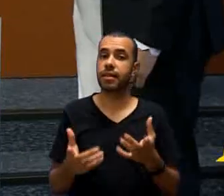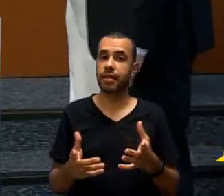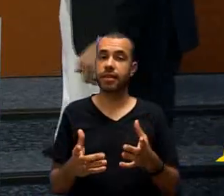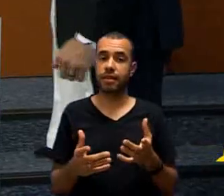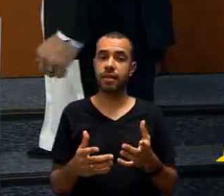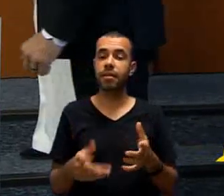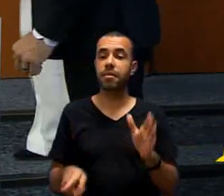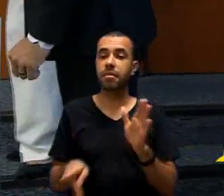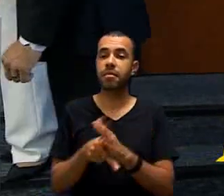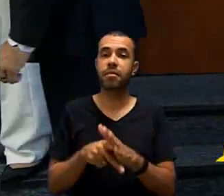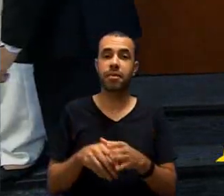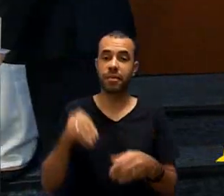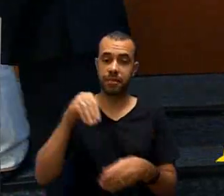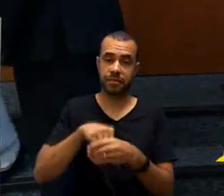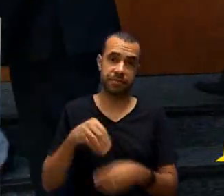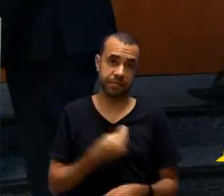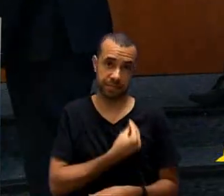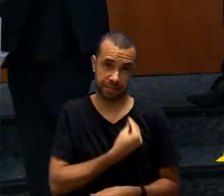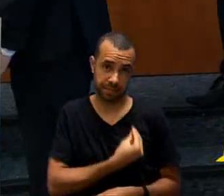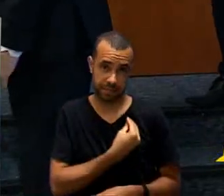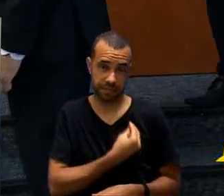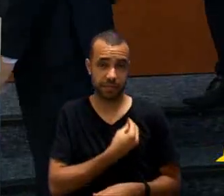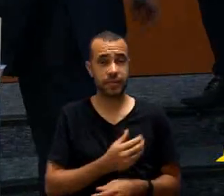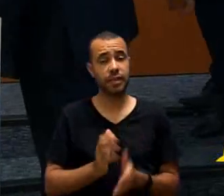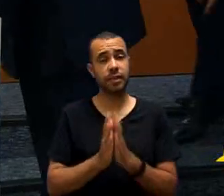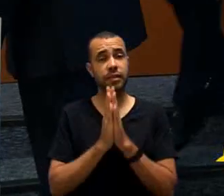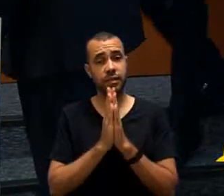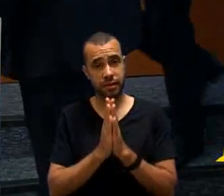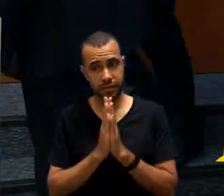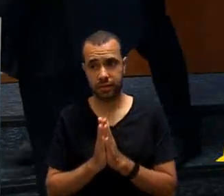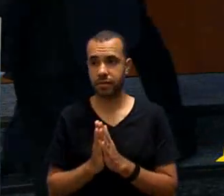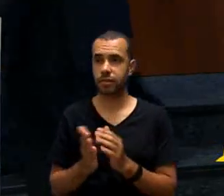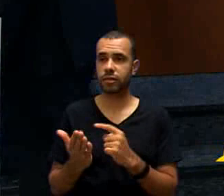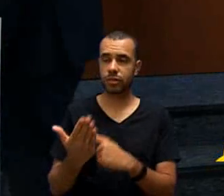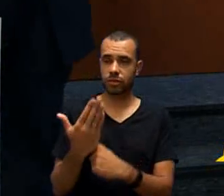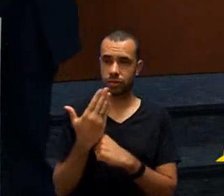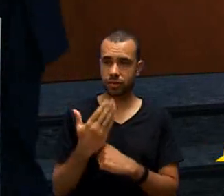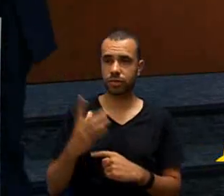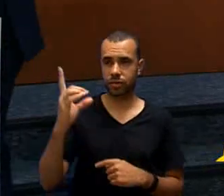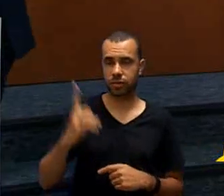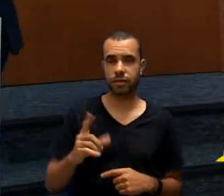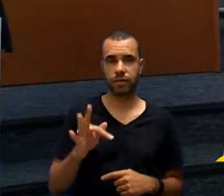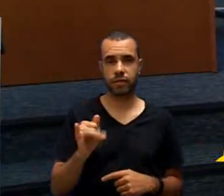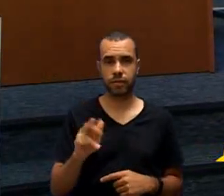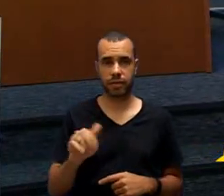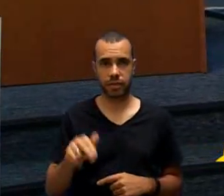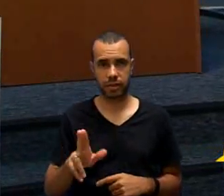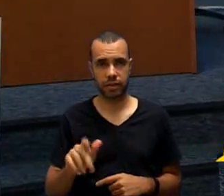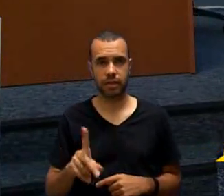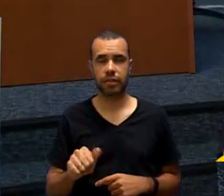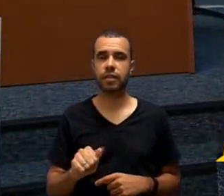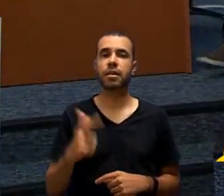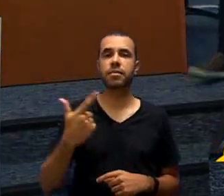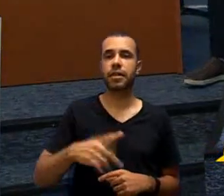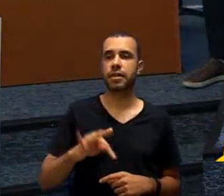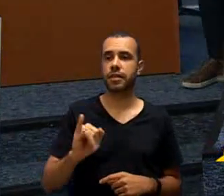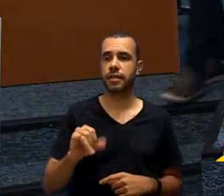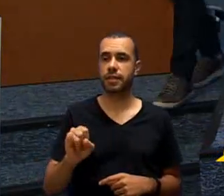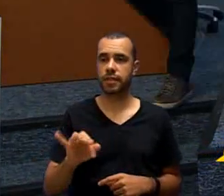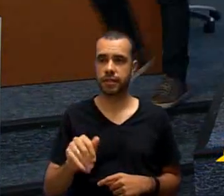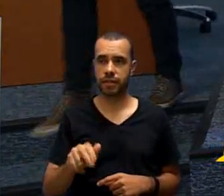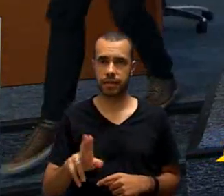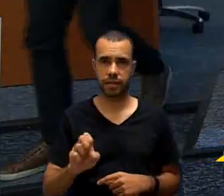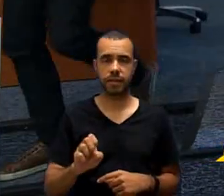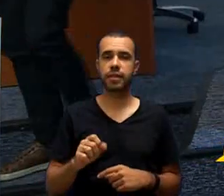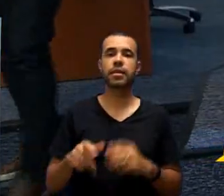de participação. Nós vamos contar com o auxílio das diretoras Fernanda Brunheroto e Tiziane Naime, diretoras